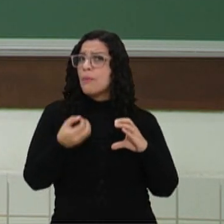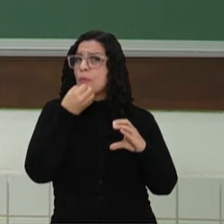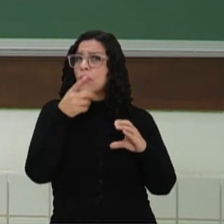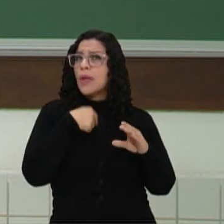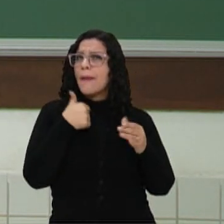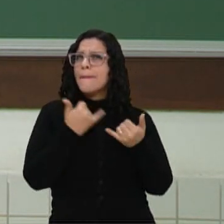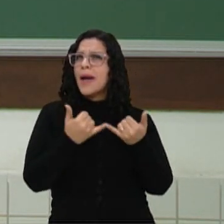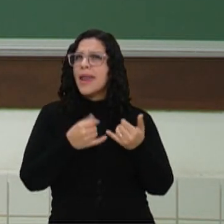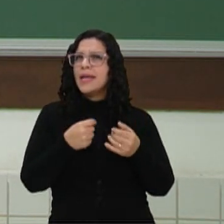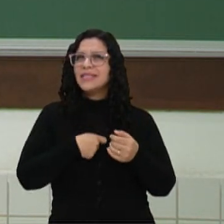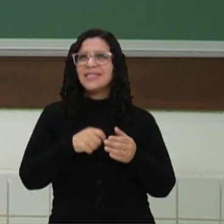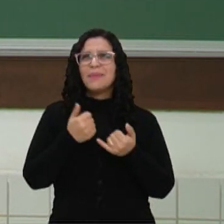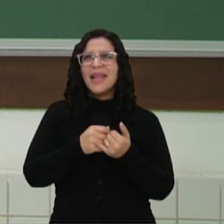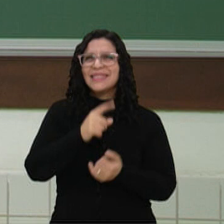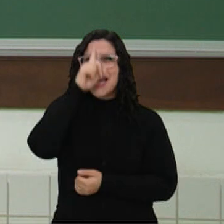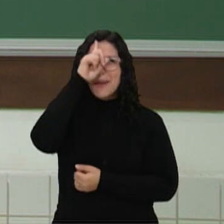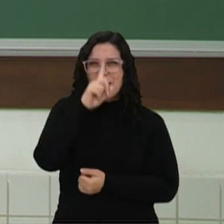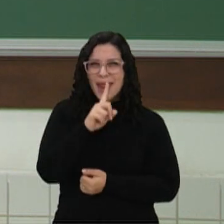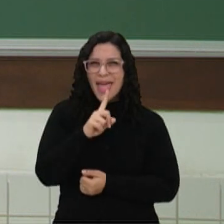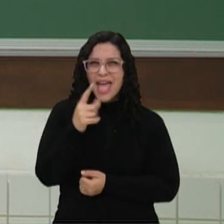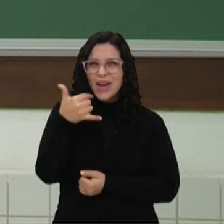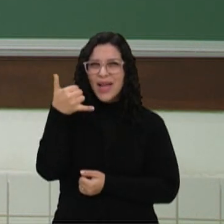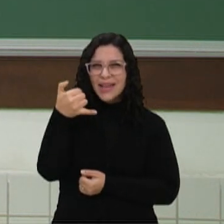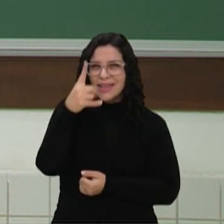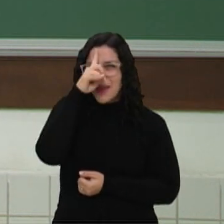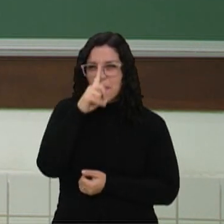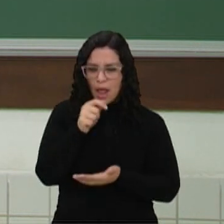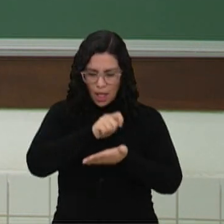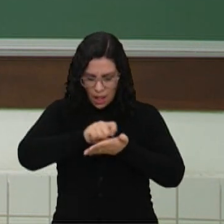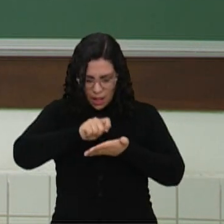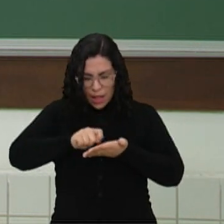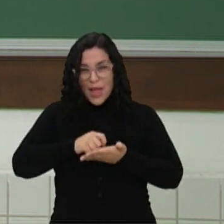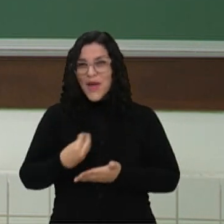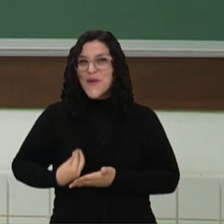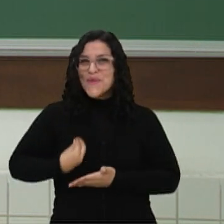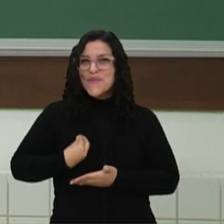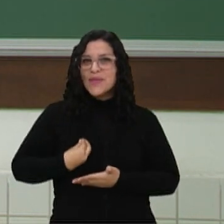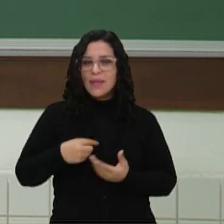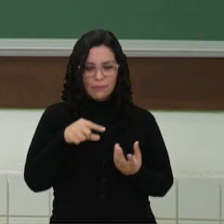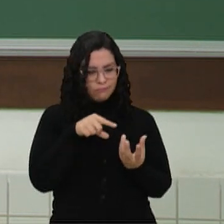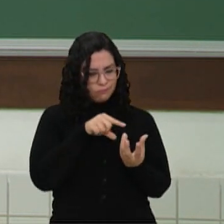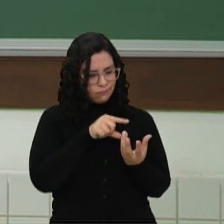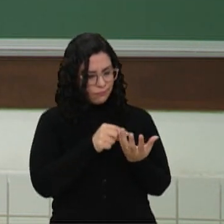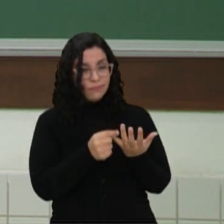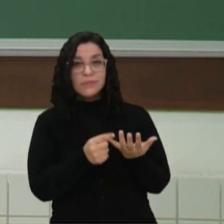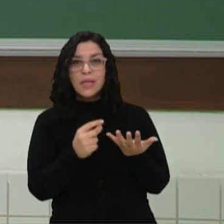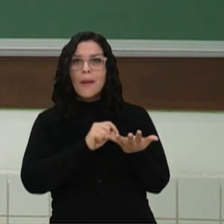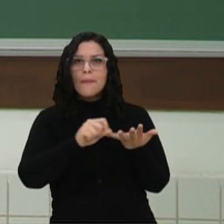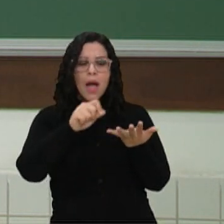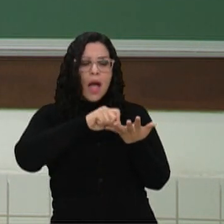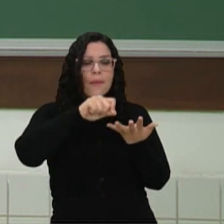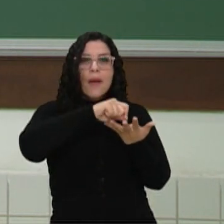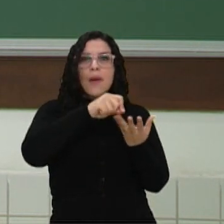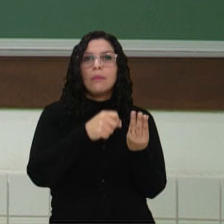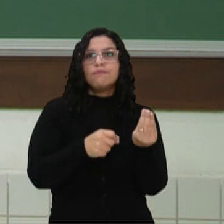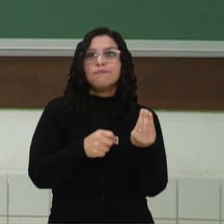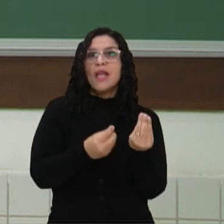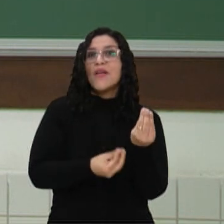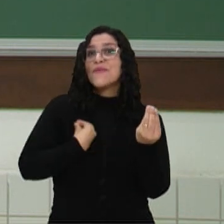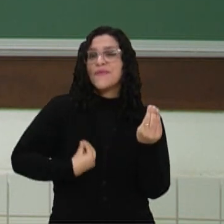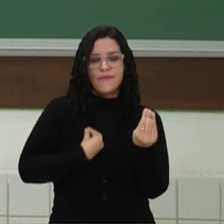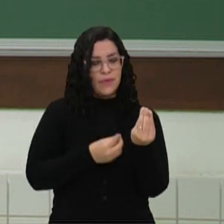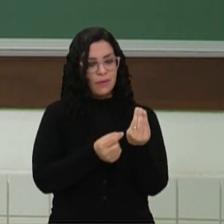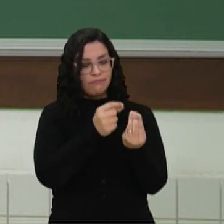fosse um marca-texto, utilize um marca-texto na sua vida e marque só o que é bom, só as suas habilidades, só os comentários